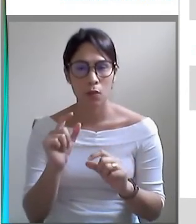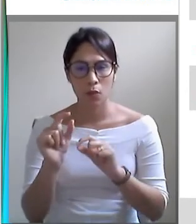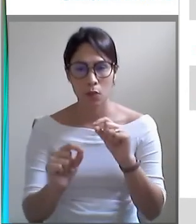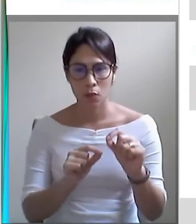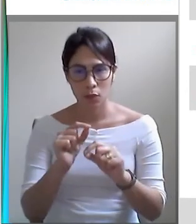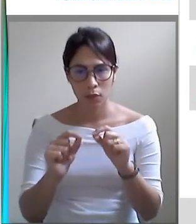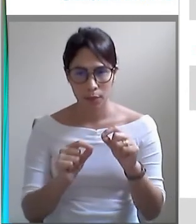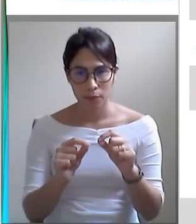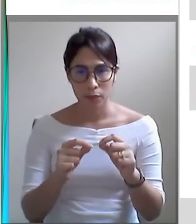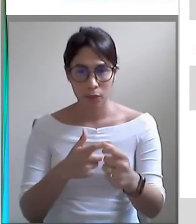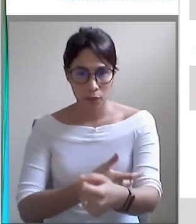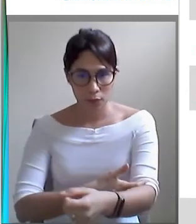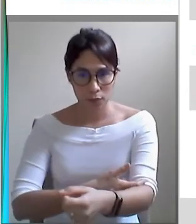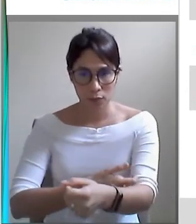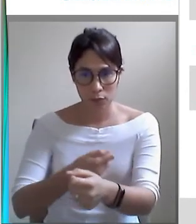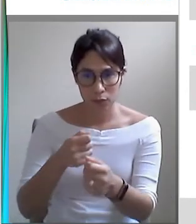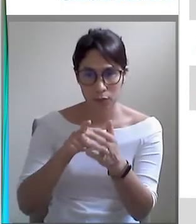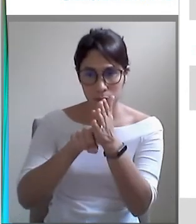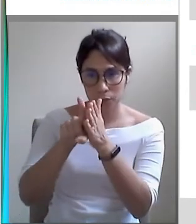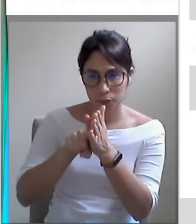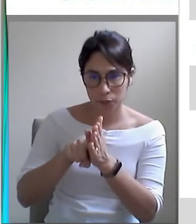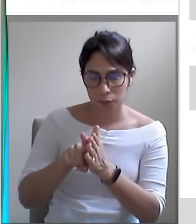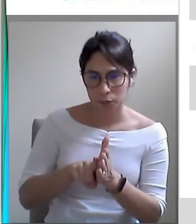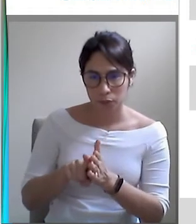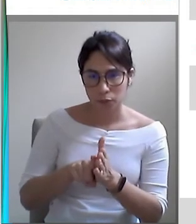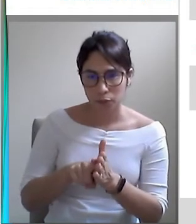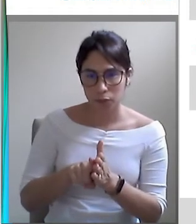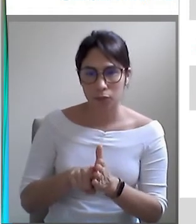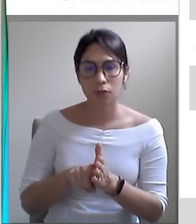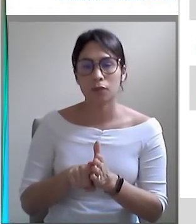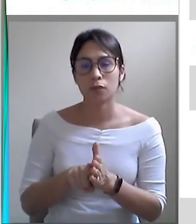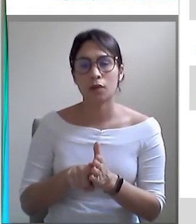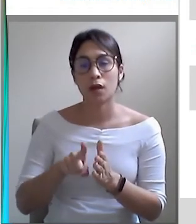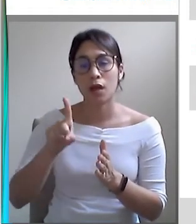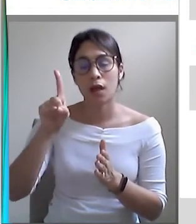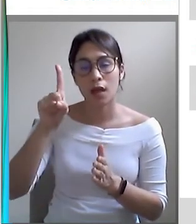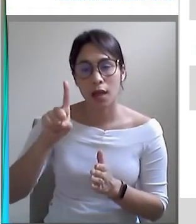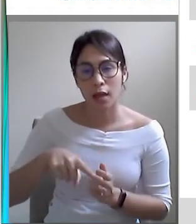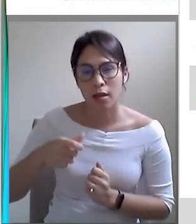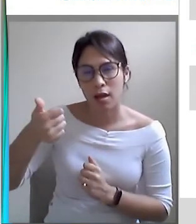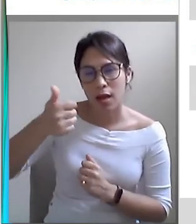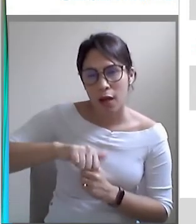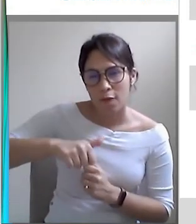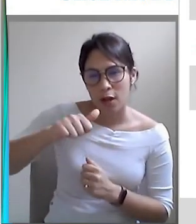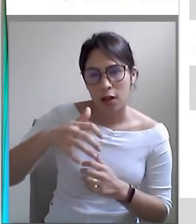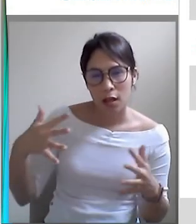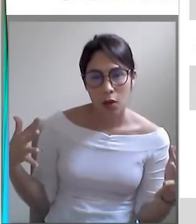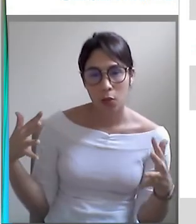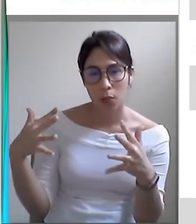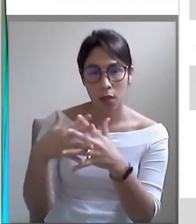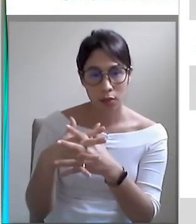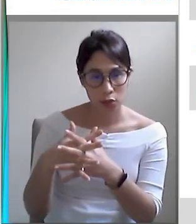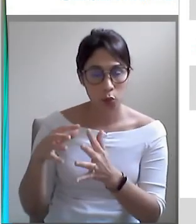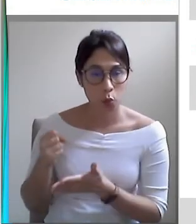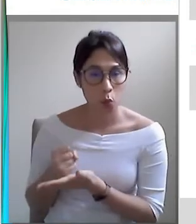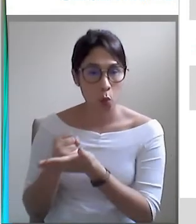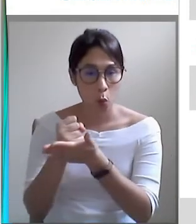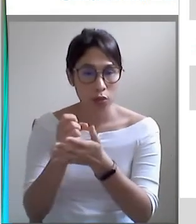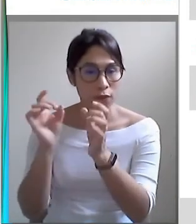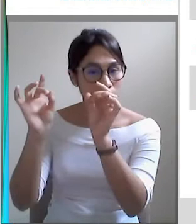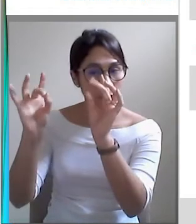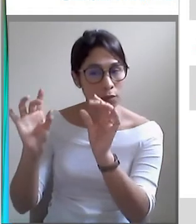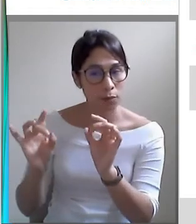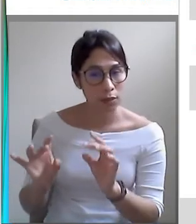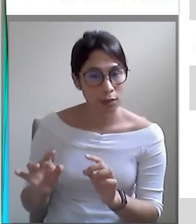Especial atenção deve ser dada ao fato de o hemograma ser o exame de avaliação desse tecido conjuntivo